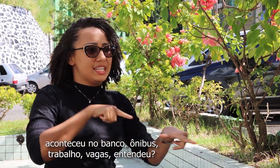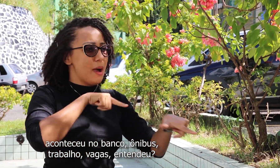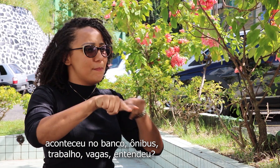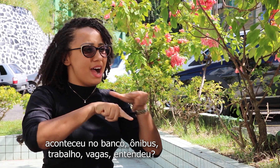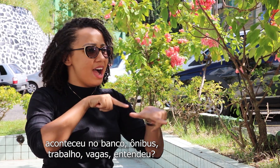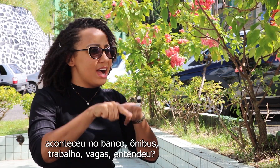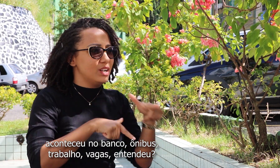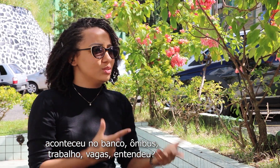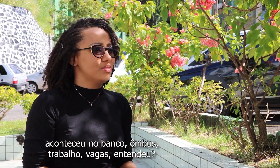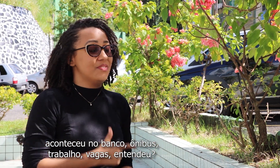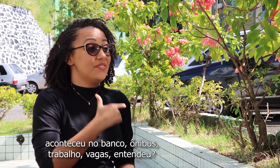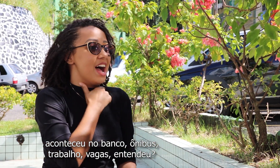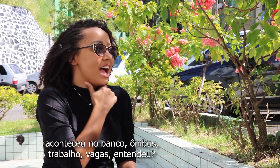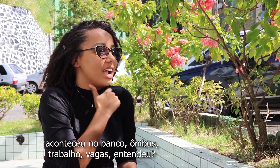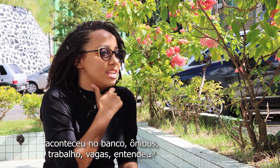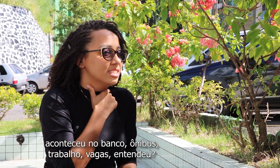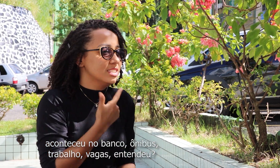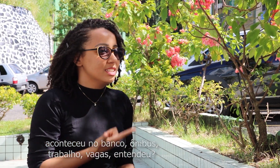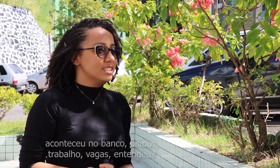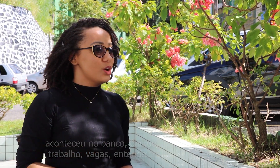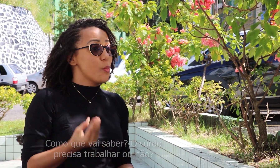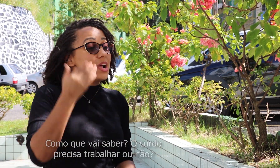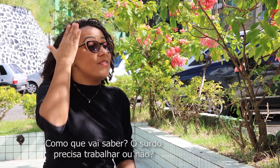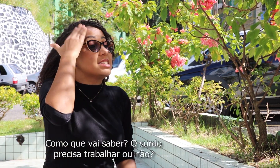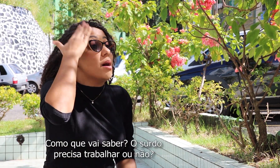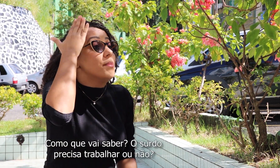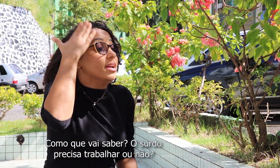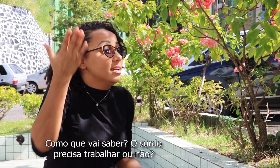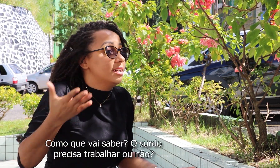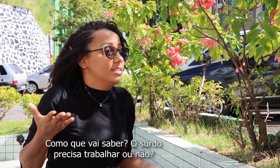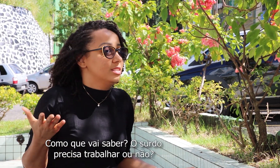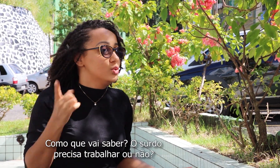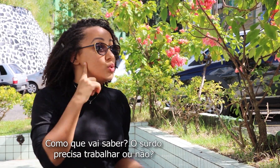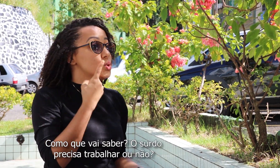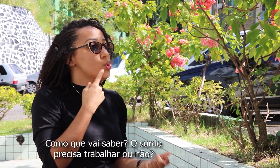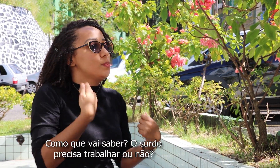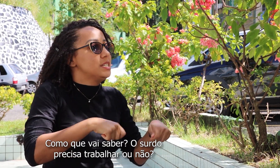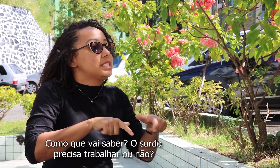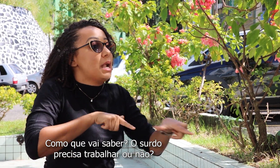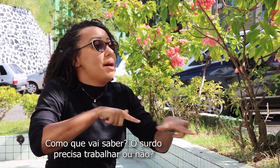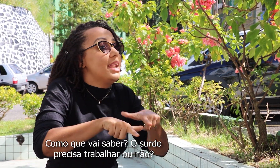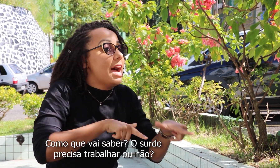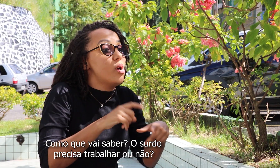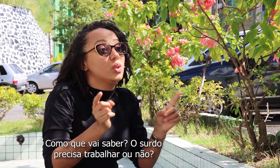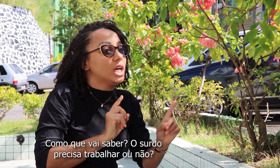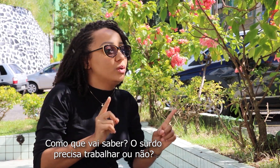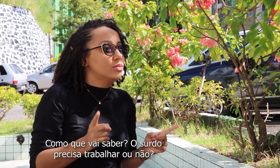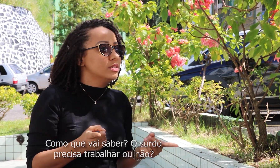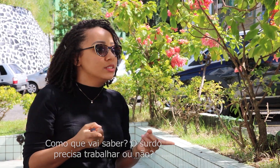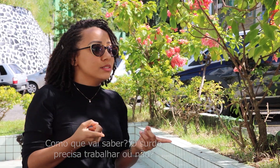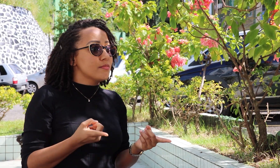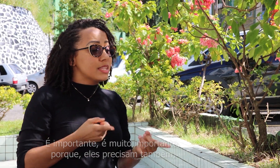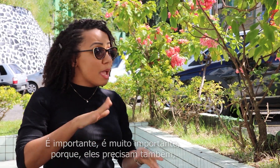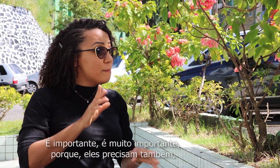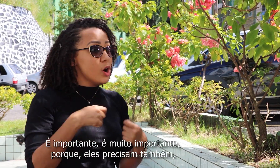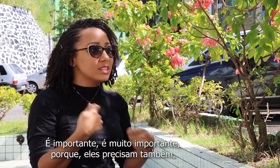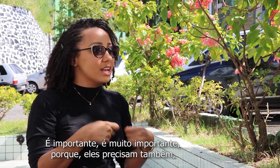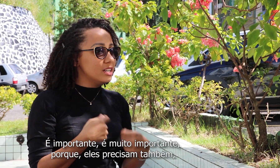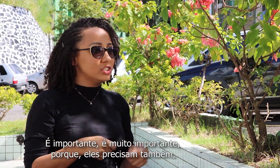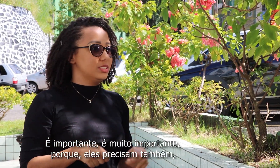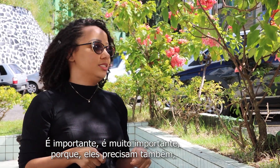ônibus, trabalho, vaga. Entendeu? Como que vai saber o tudo para ele trabalhar ou não?